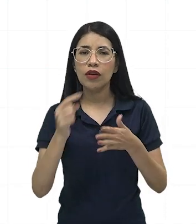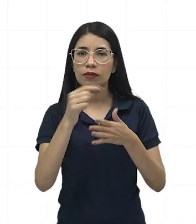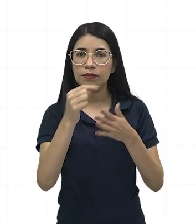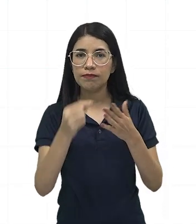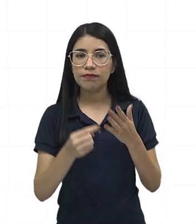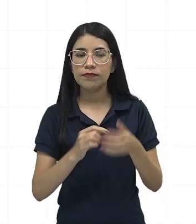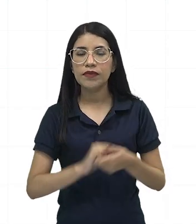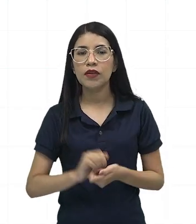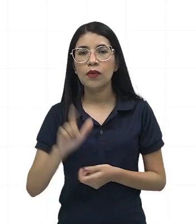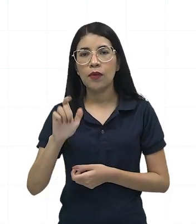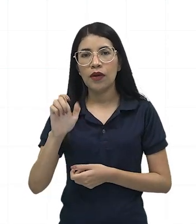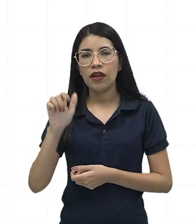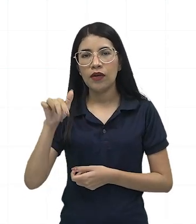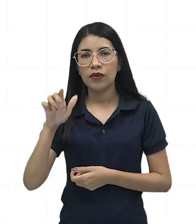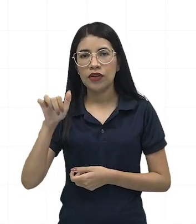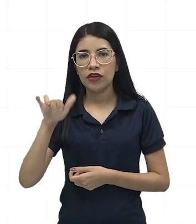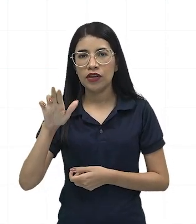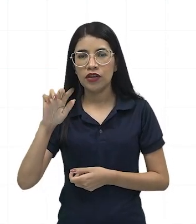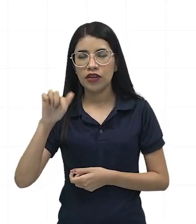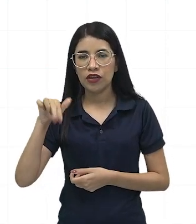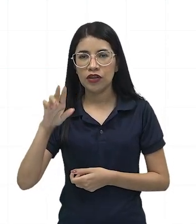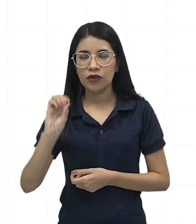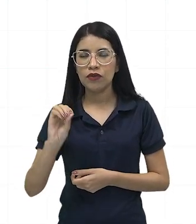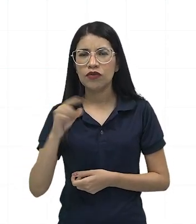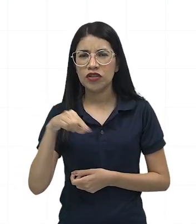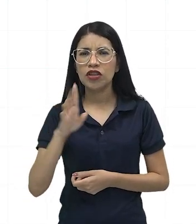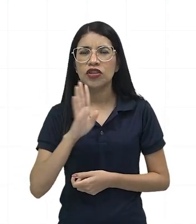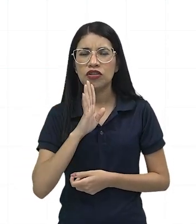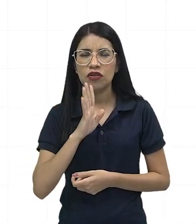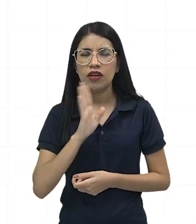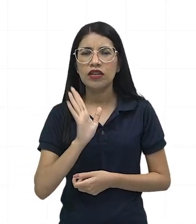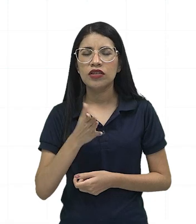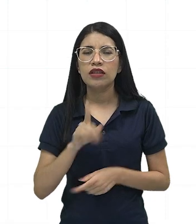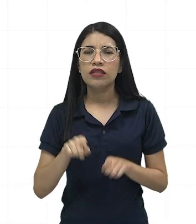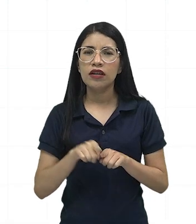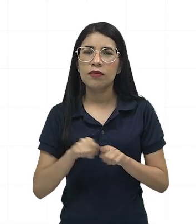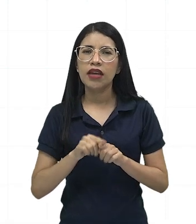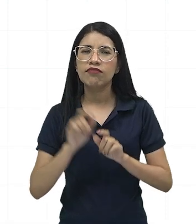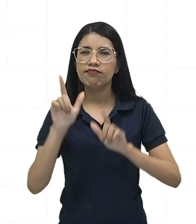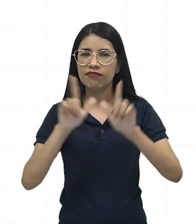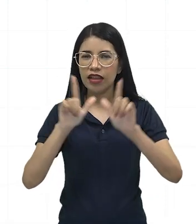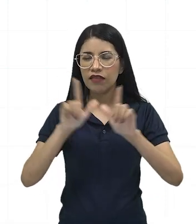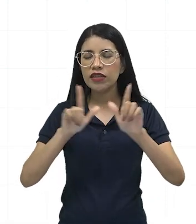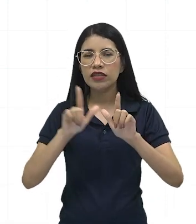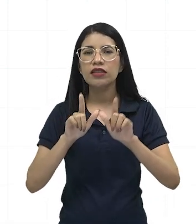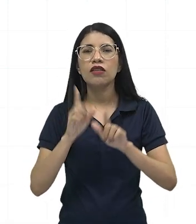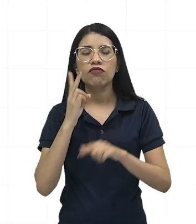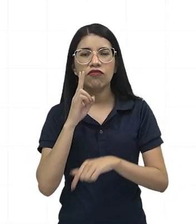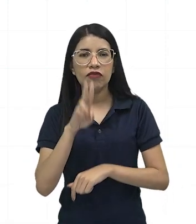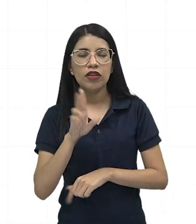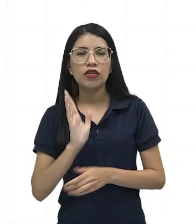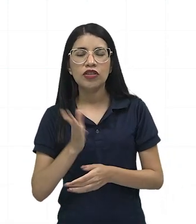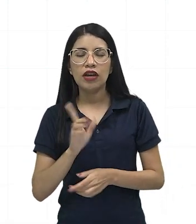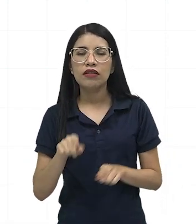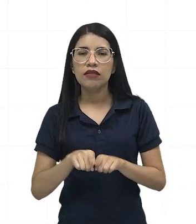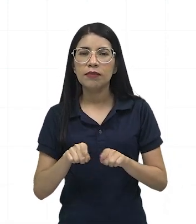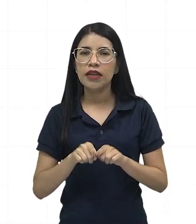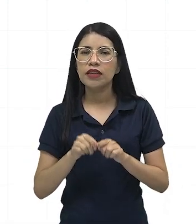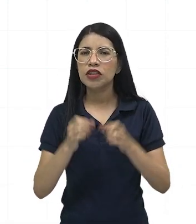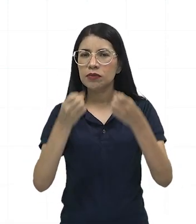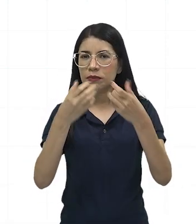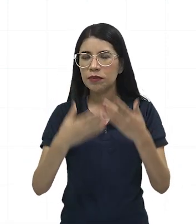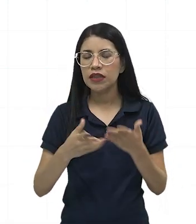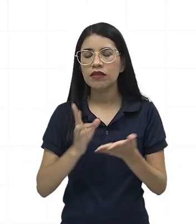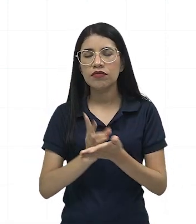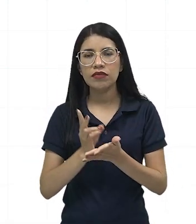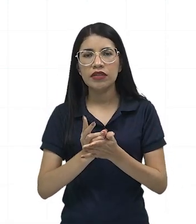temos aí o El Niño, com certeza vocês já devem ter ouvido falar, né, nos telejornais, comenta-se bastante sobre